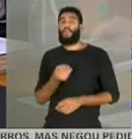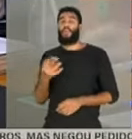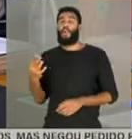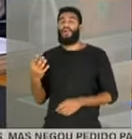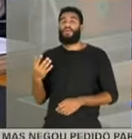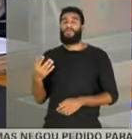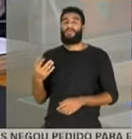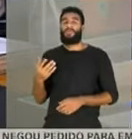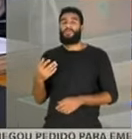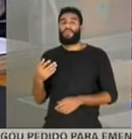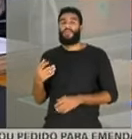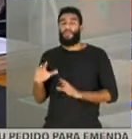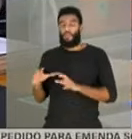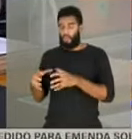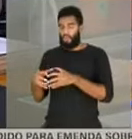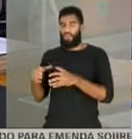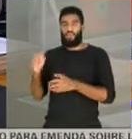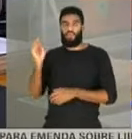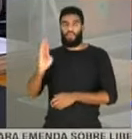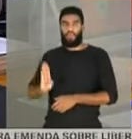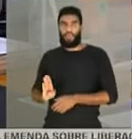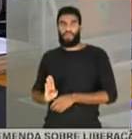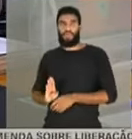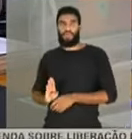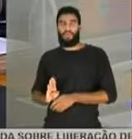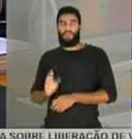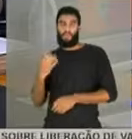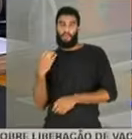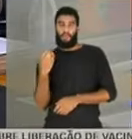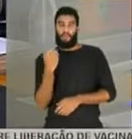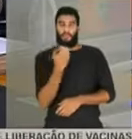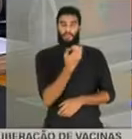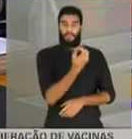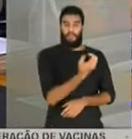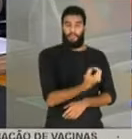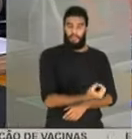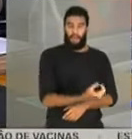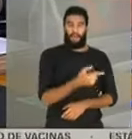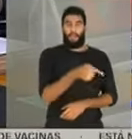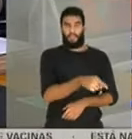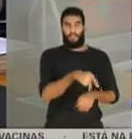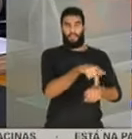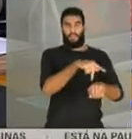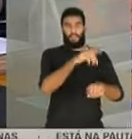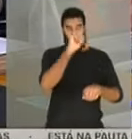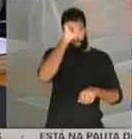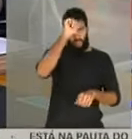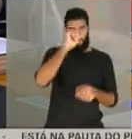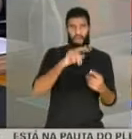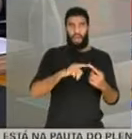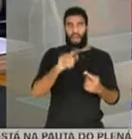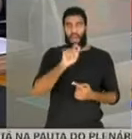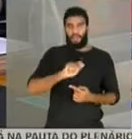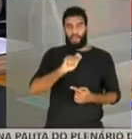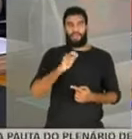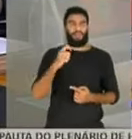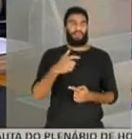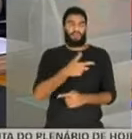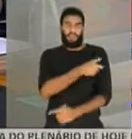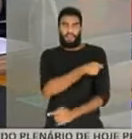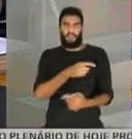a Índia para aquelas reuniões que fizeram lá? Associação Brasileira de Vacina, as pessoas da